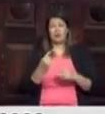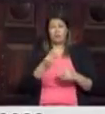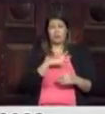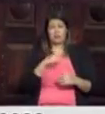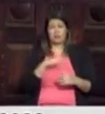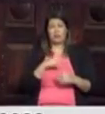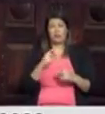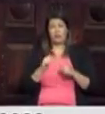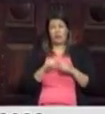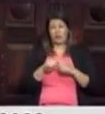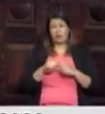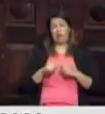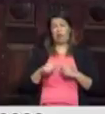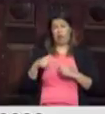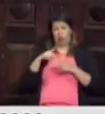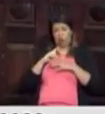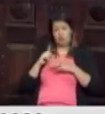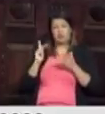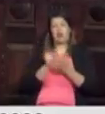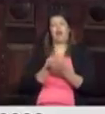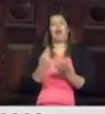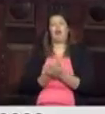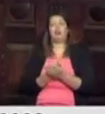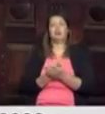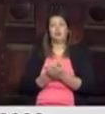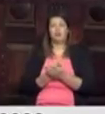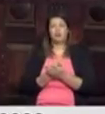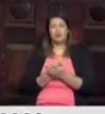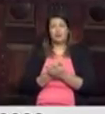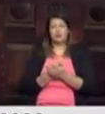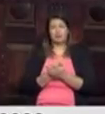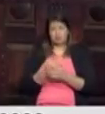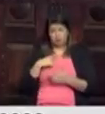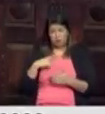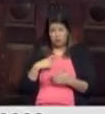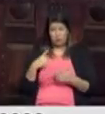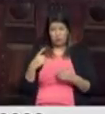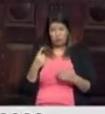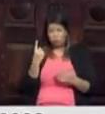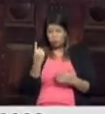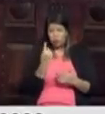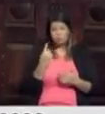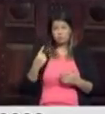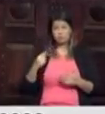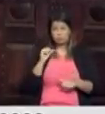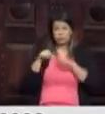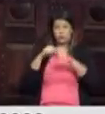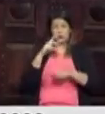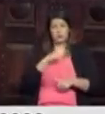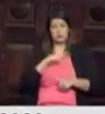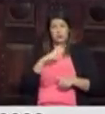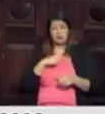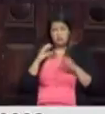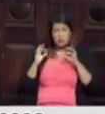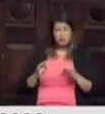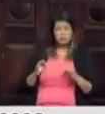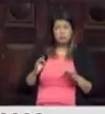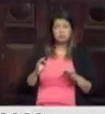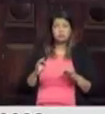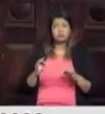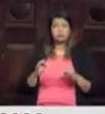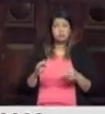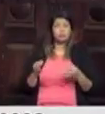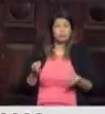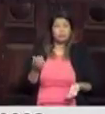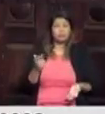errado. E uma privatização que deu certo em praticamente todas as unidades da federação e internacionalmente nem